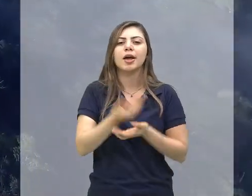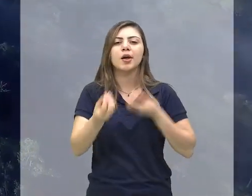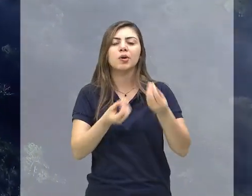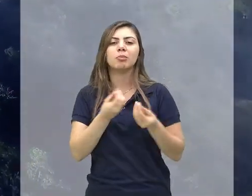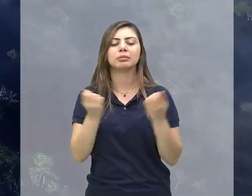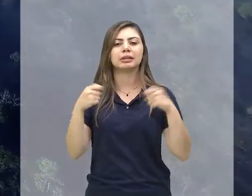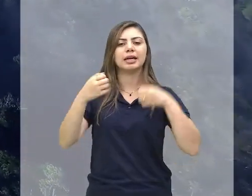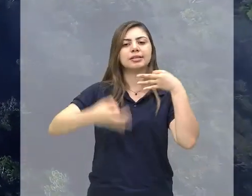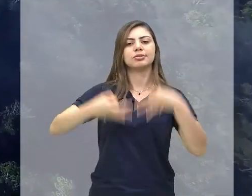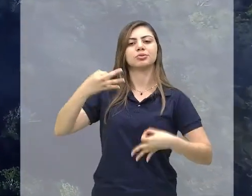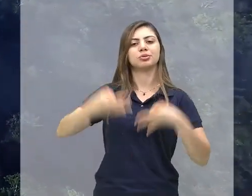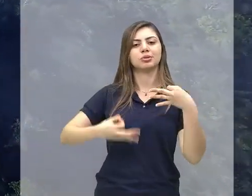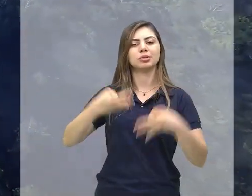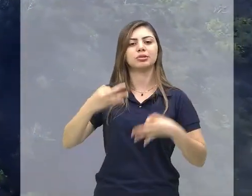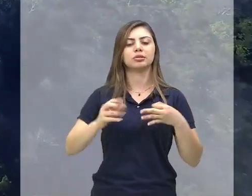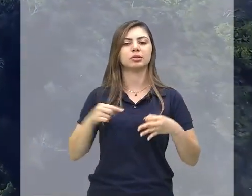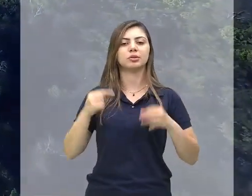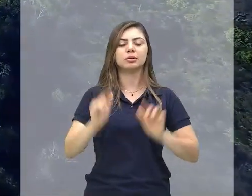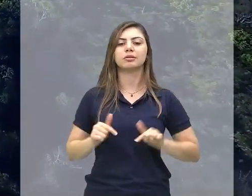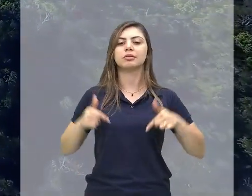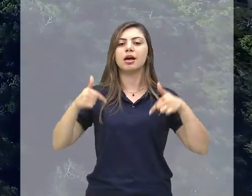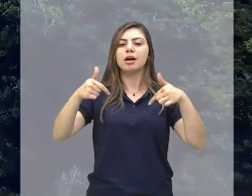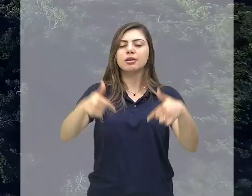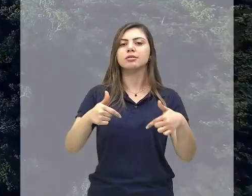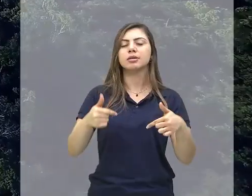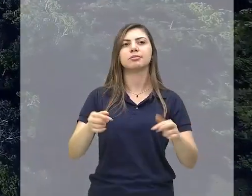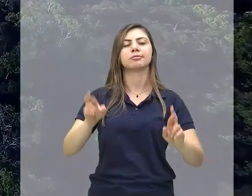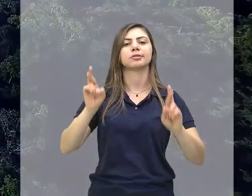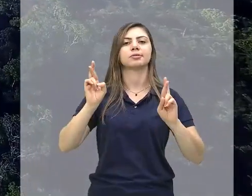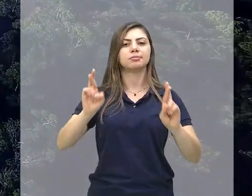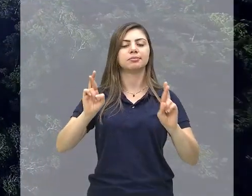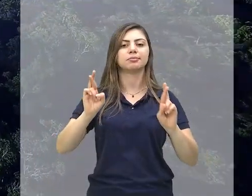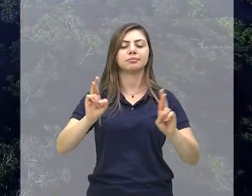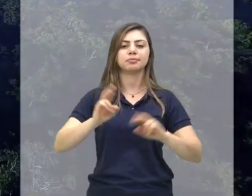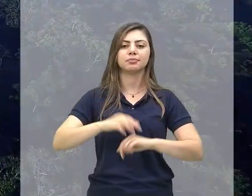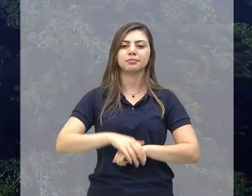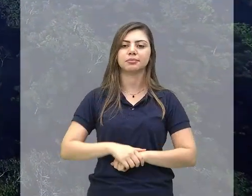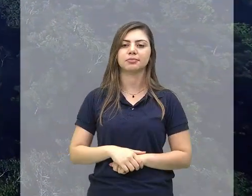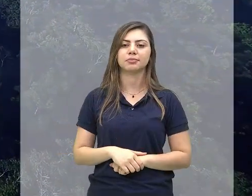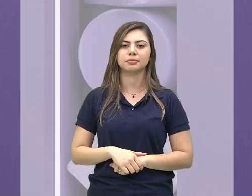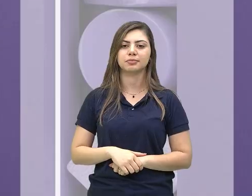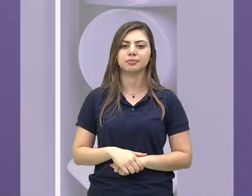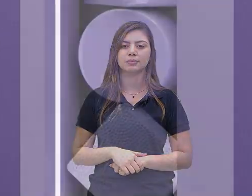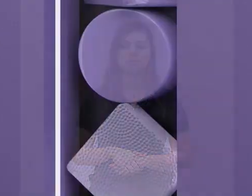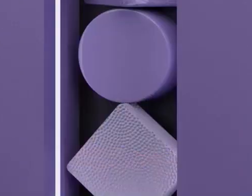de justiça e nossa ação, rios de esperança.